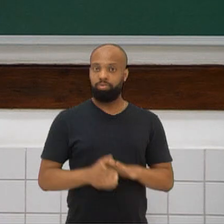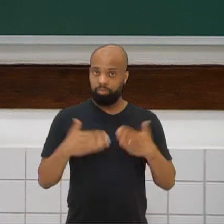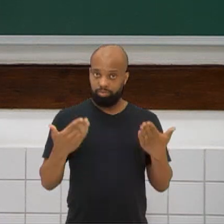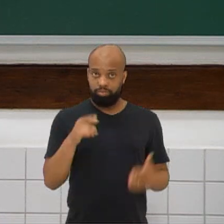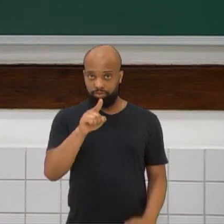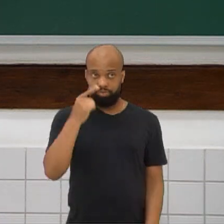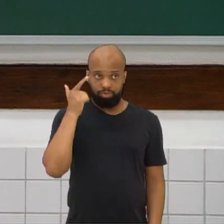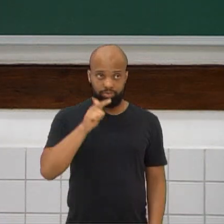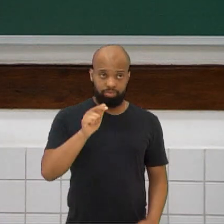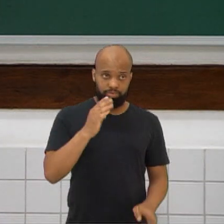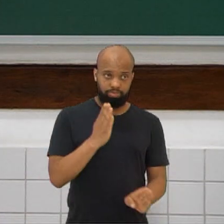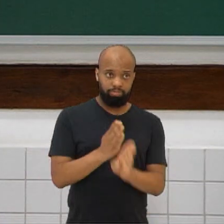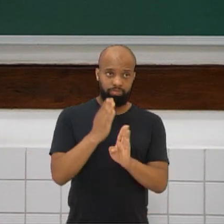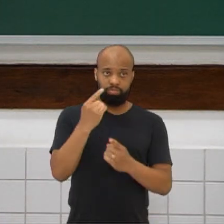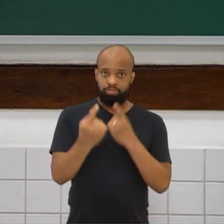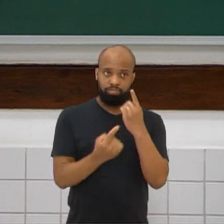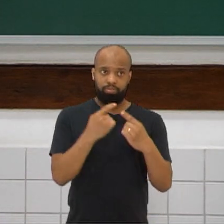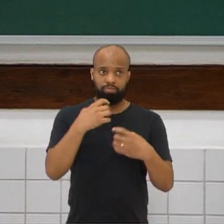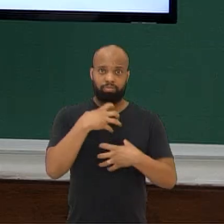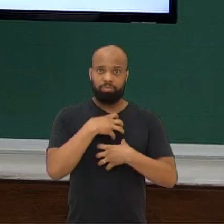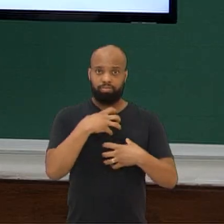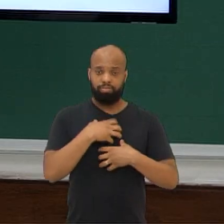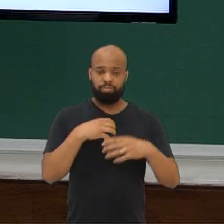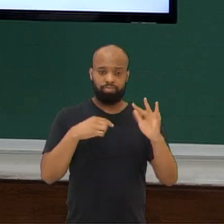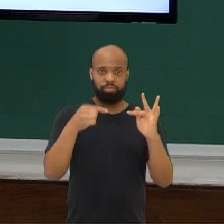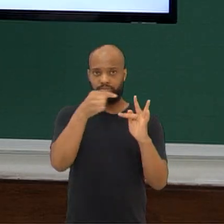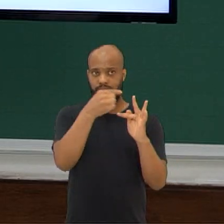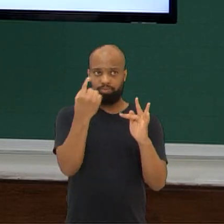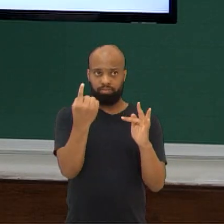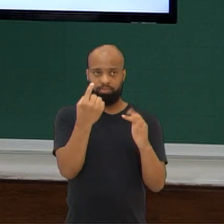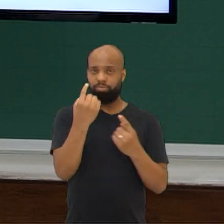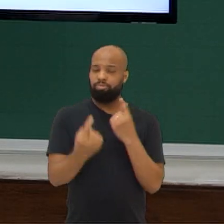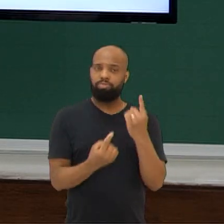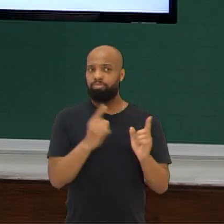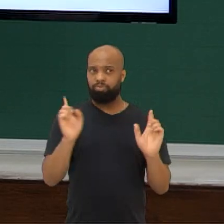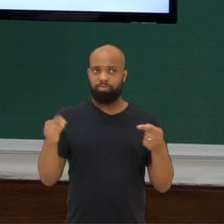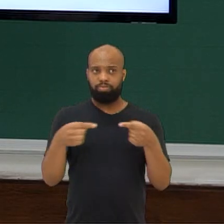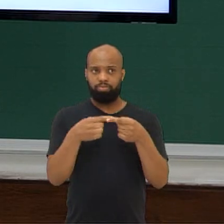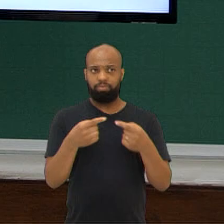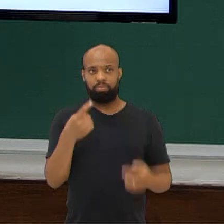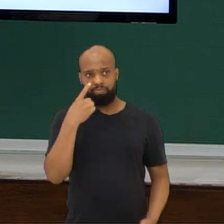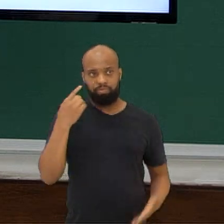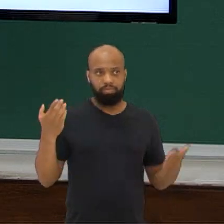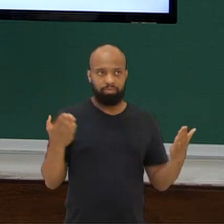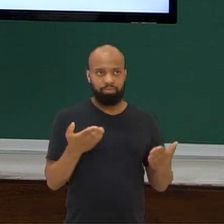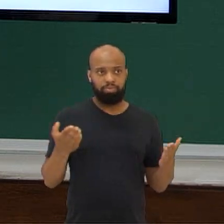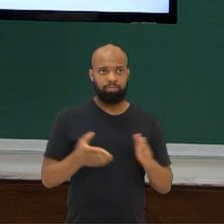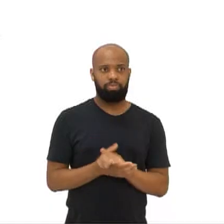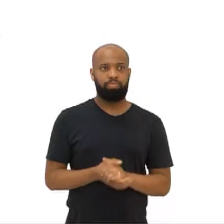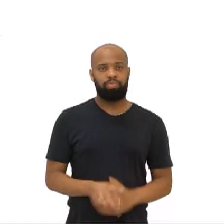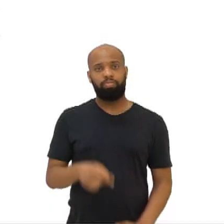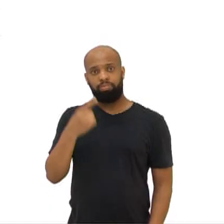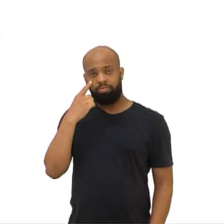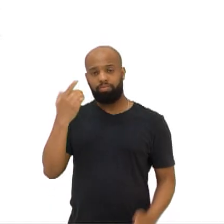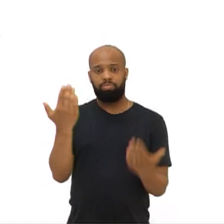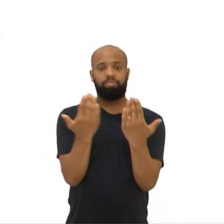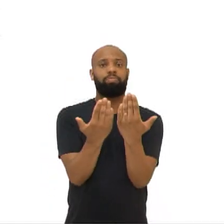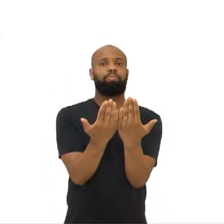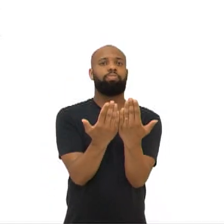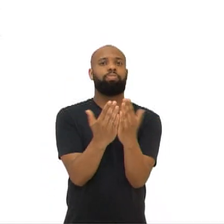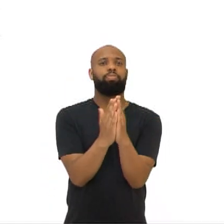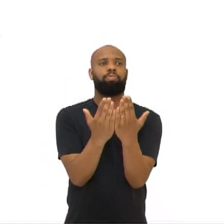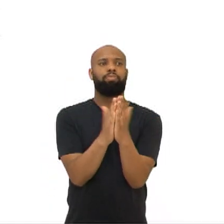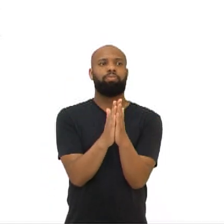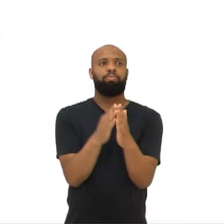E aí, conseguiram identificar qual das alternativas é a inversa do gráfico? Vamos lá? Olha aqui. Aqui está a solução.